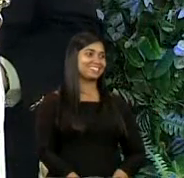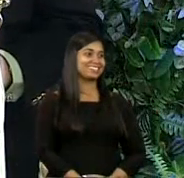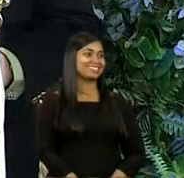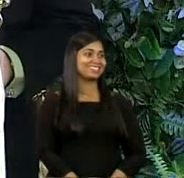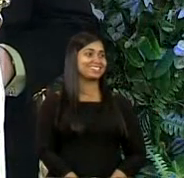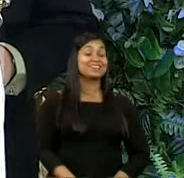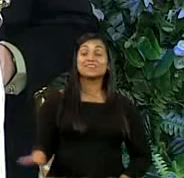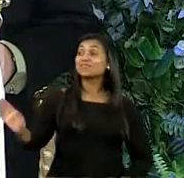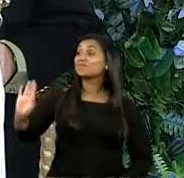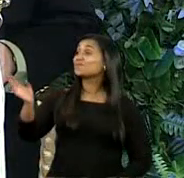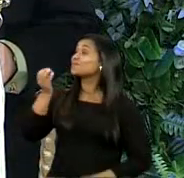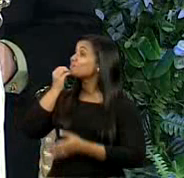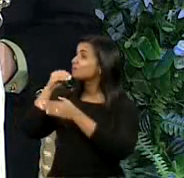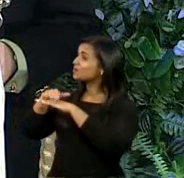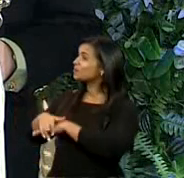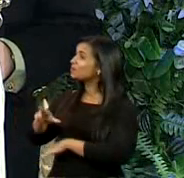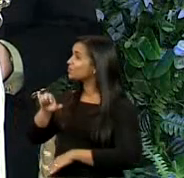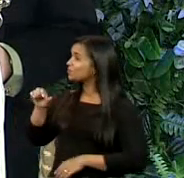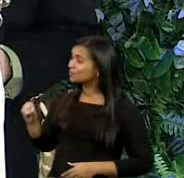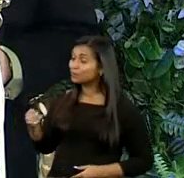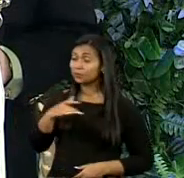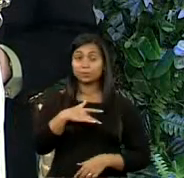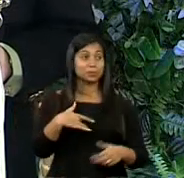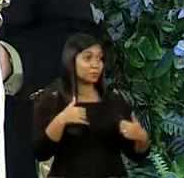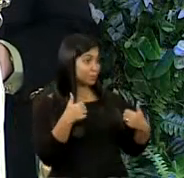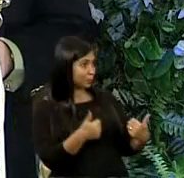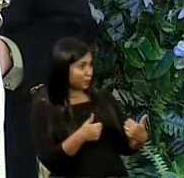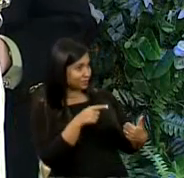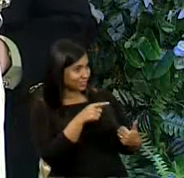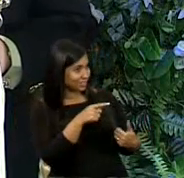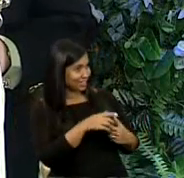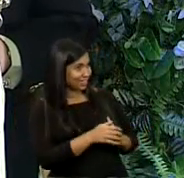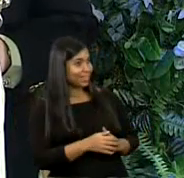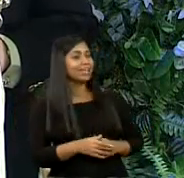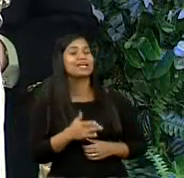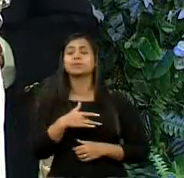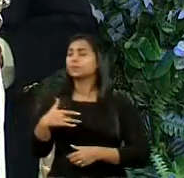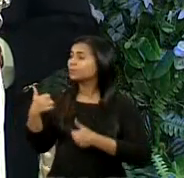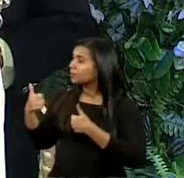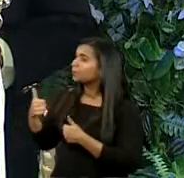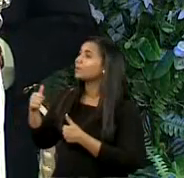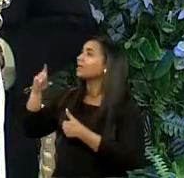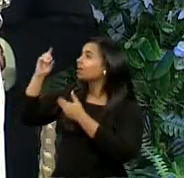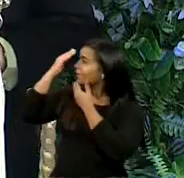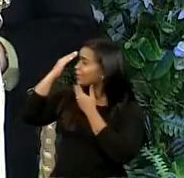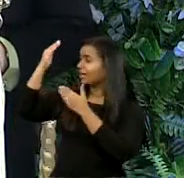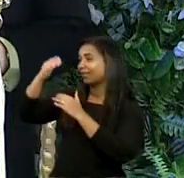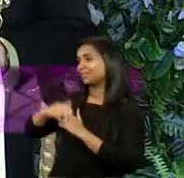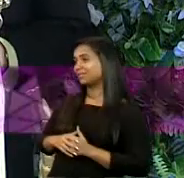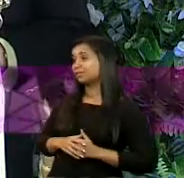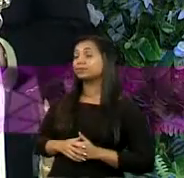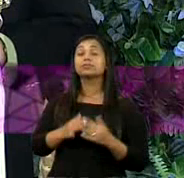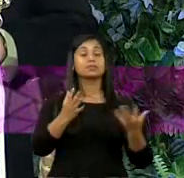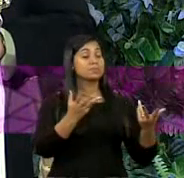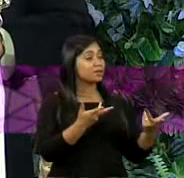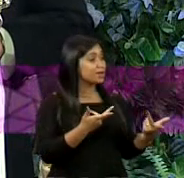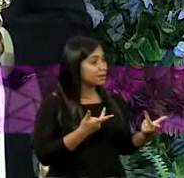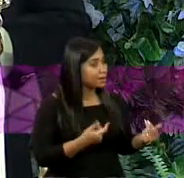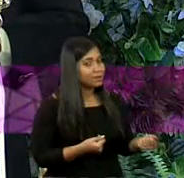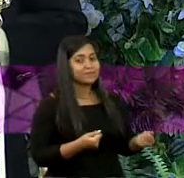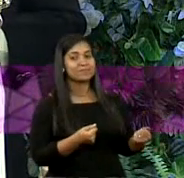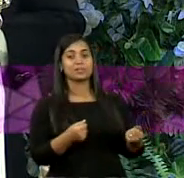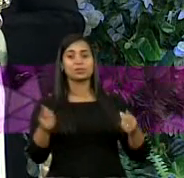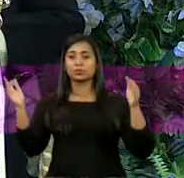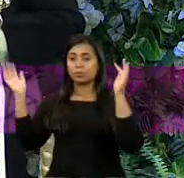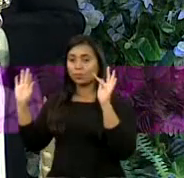anjo. Boa noite, Lúcio. Como vai? Tudo bem com você? Tudo bem, graças a Deus. Maravilha. Estou muito